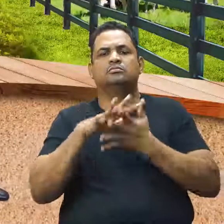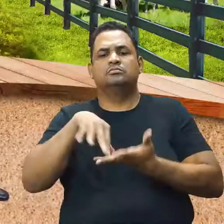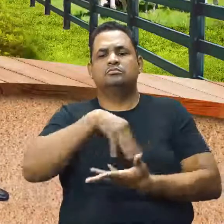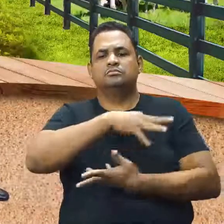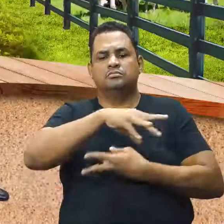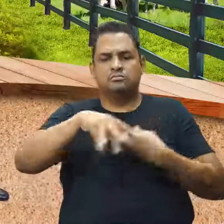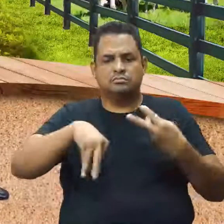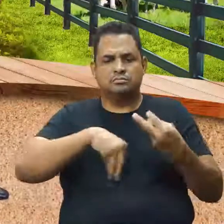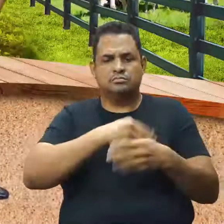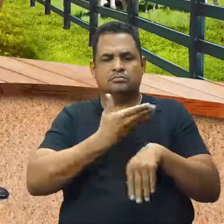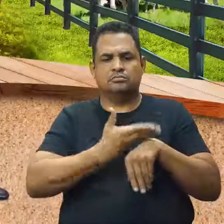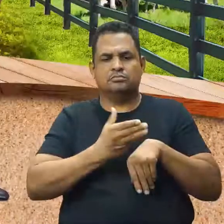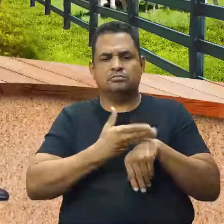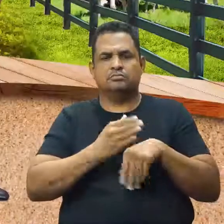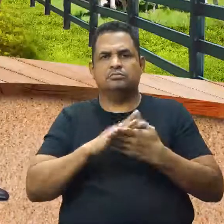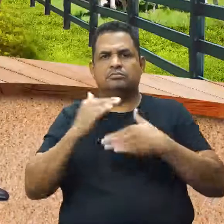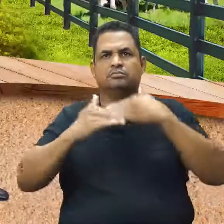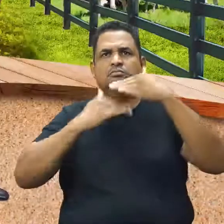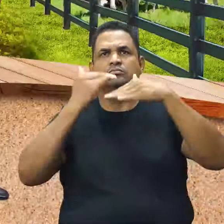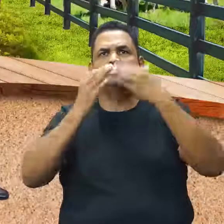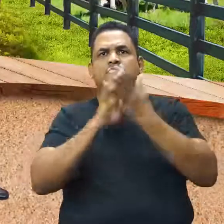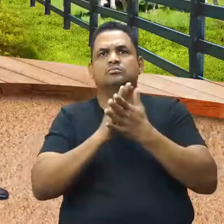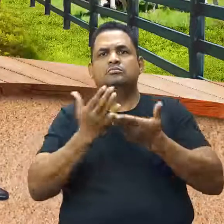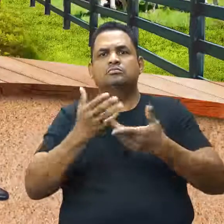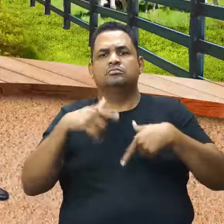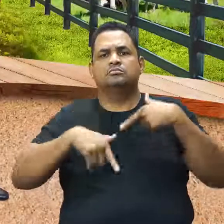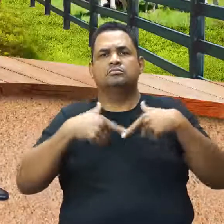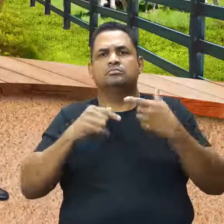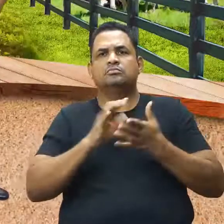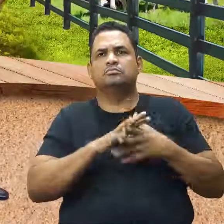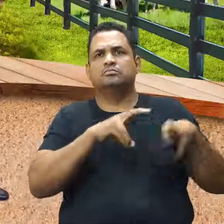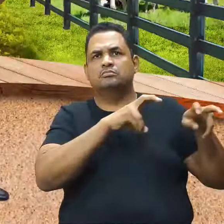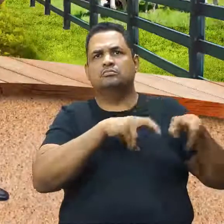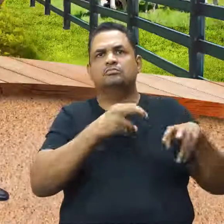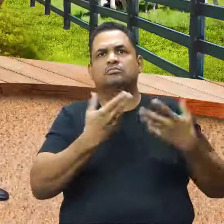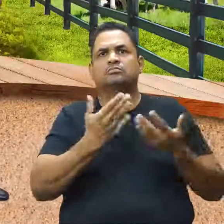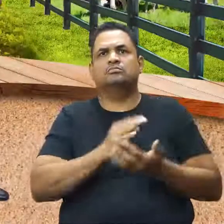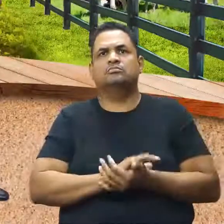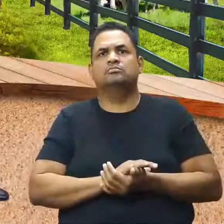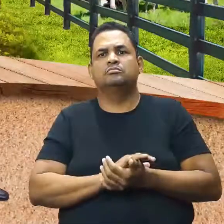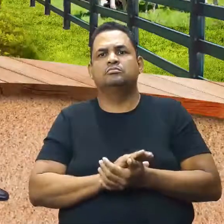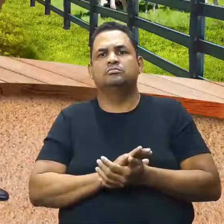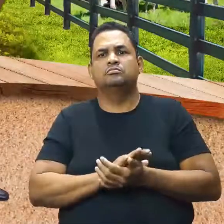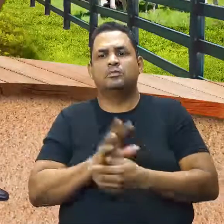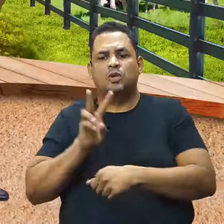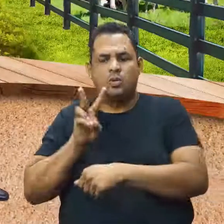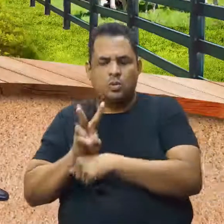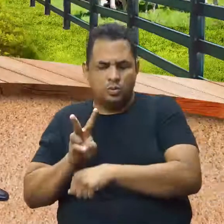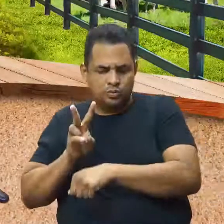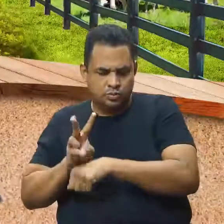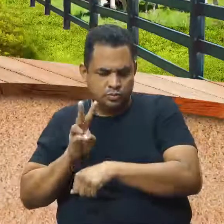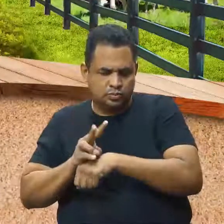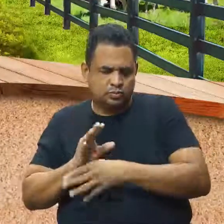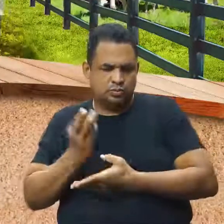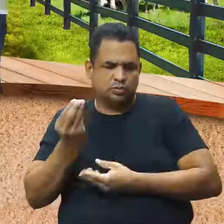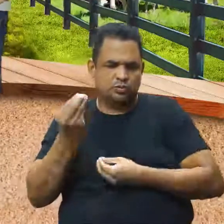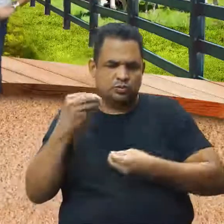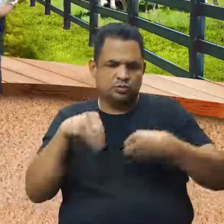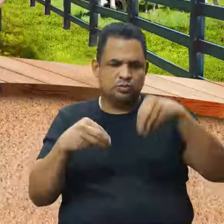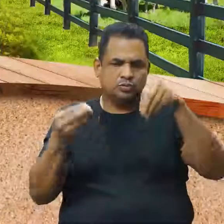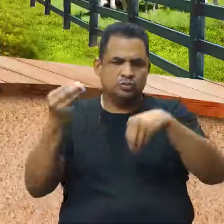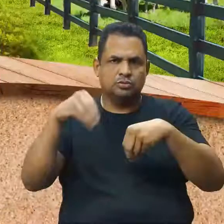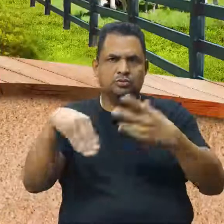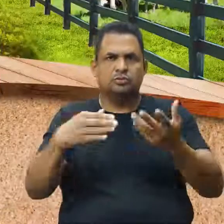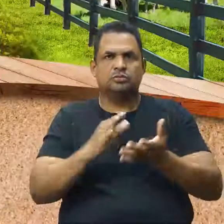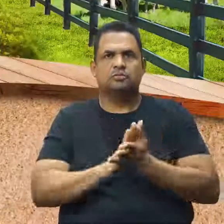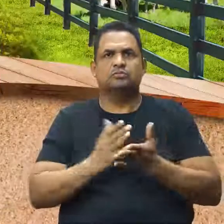as práticas que a gente desenvolve nas atividades agrícolas, que são os tratos culturais.